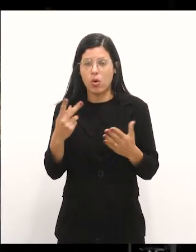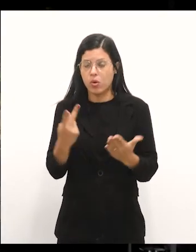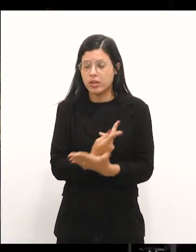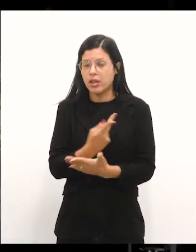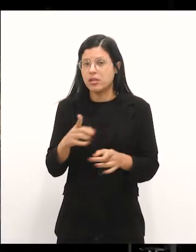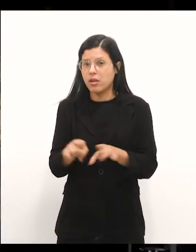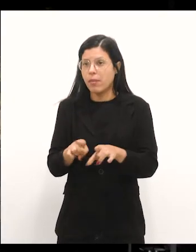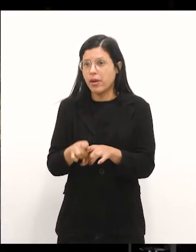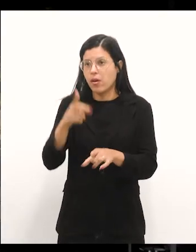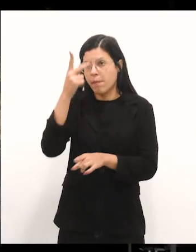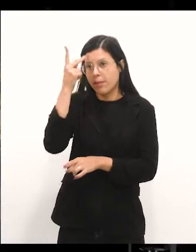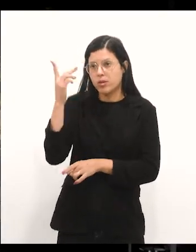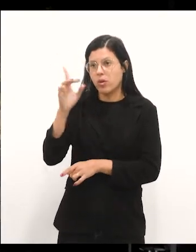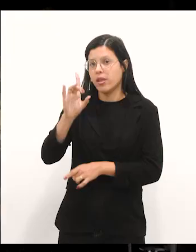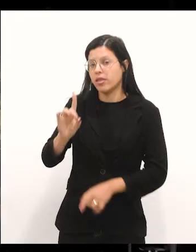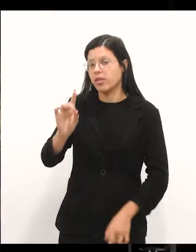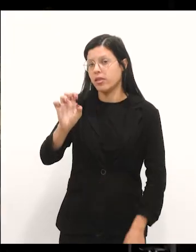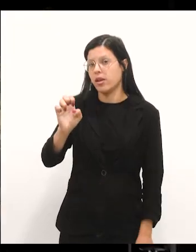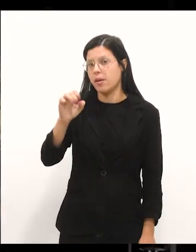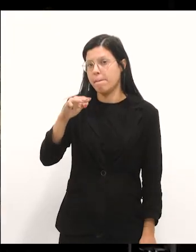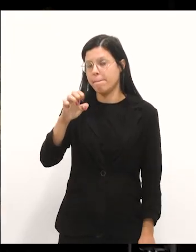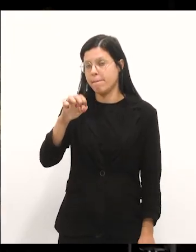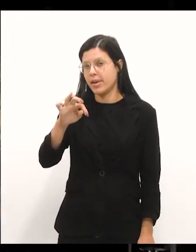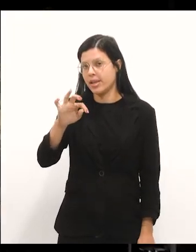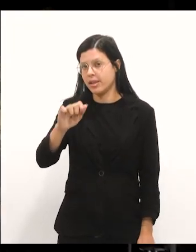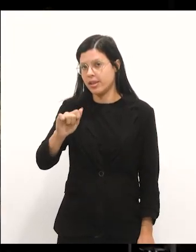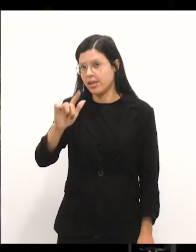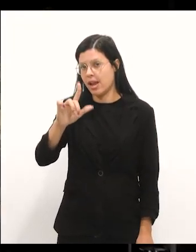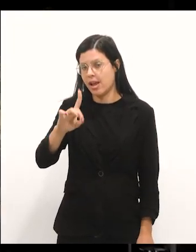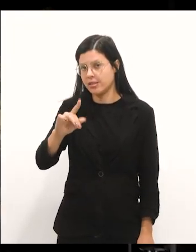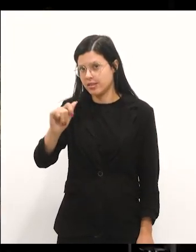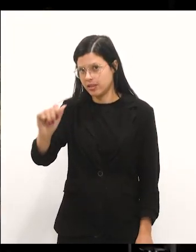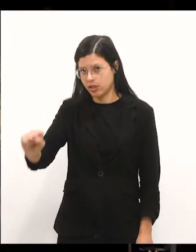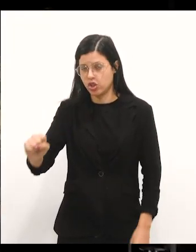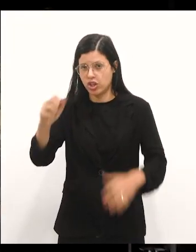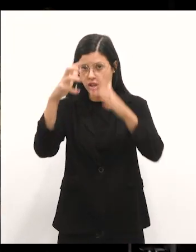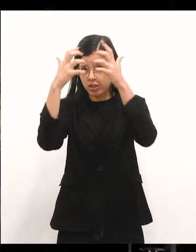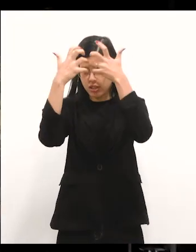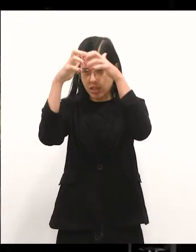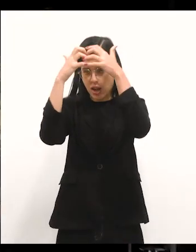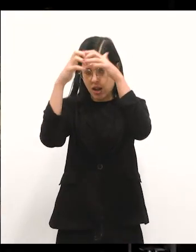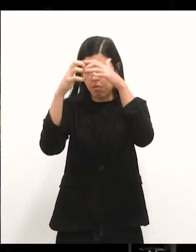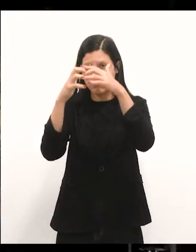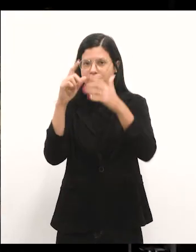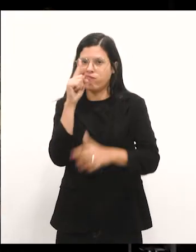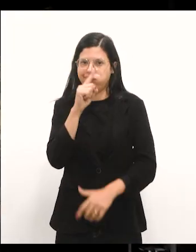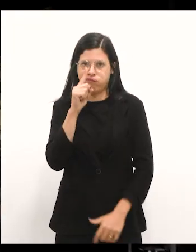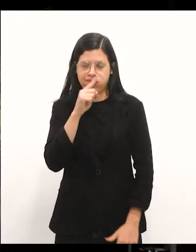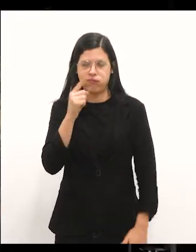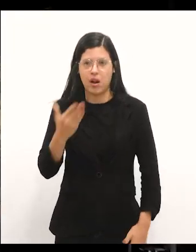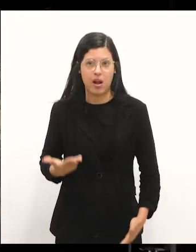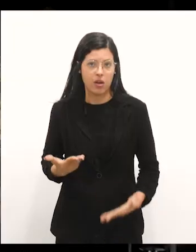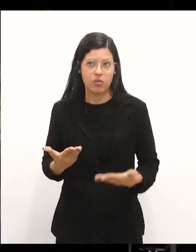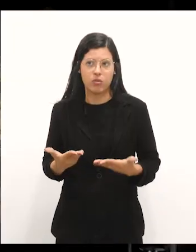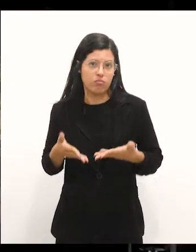aquelas pessoas, por exemplo, totalmente dementadas, cujo cérebro é deficiente, desde nascença às